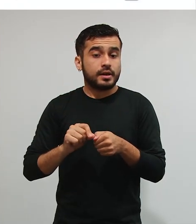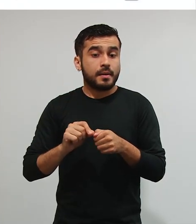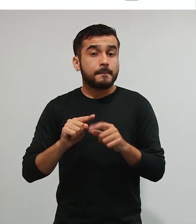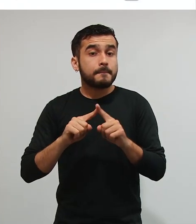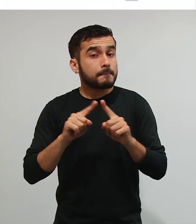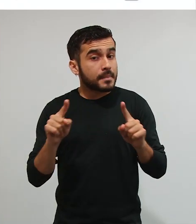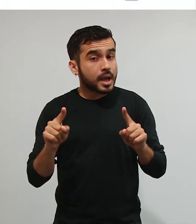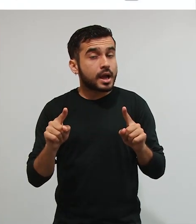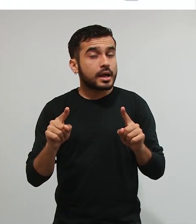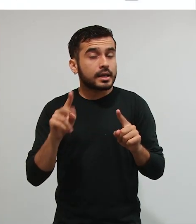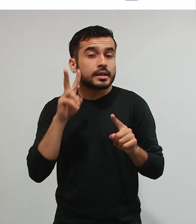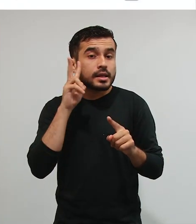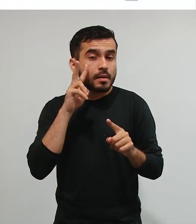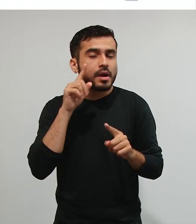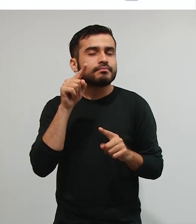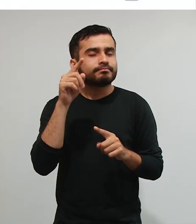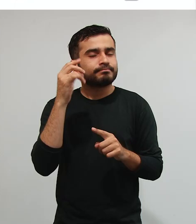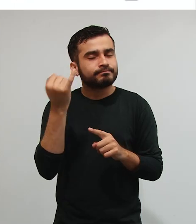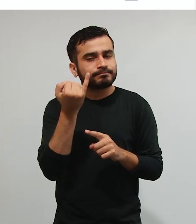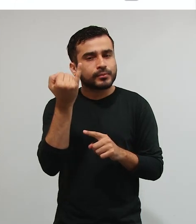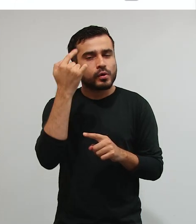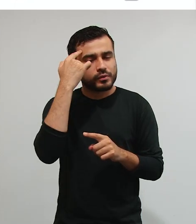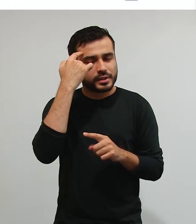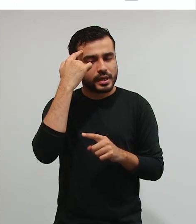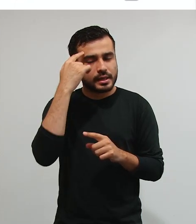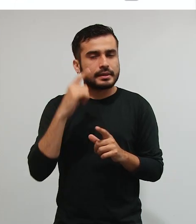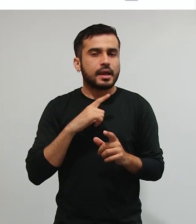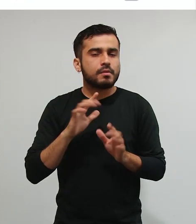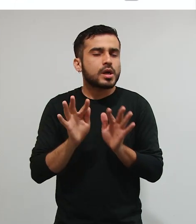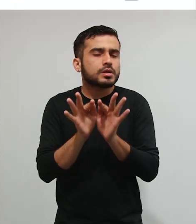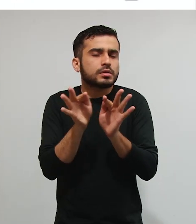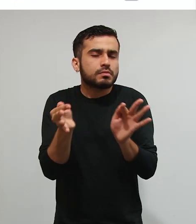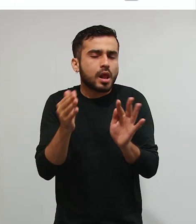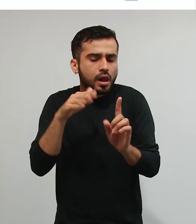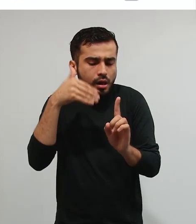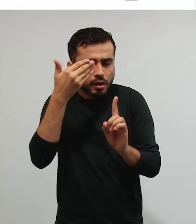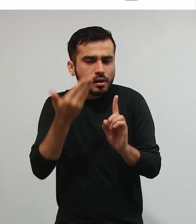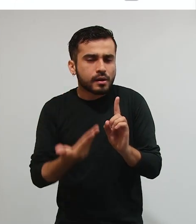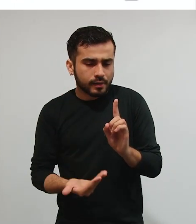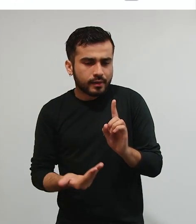mas, humildemente, é muito importante isso aqui,